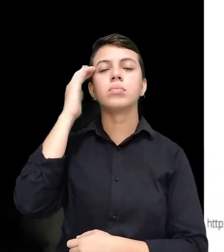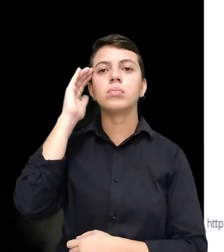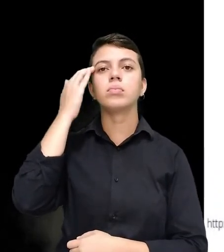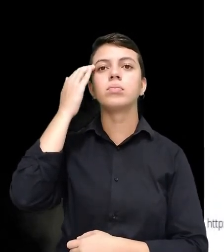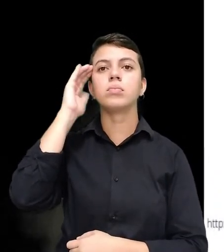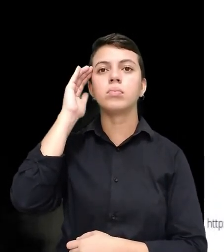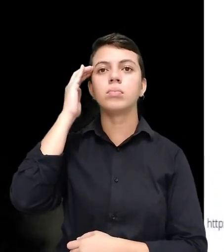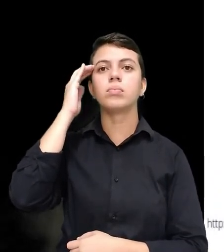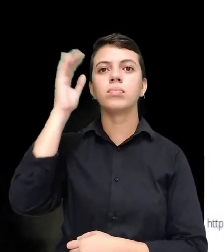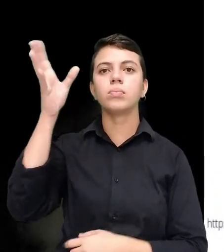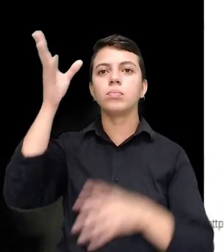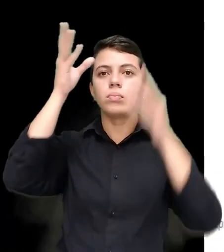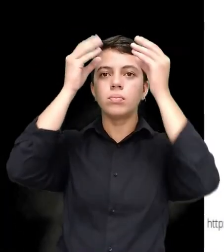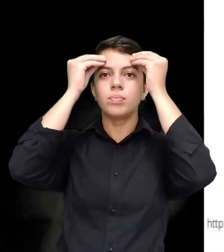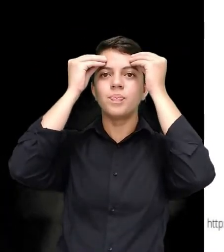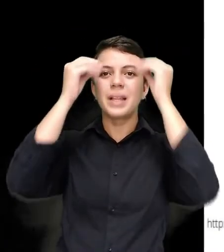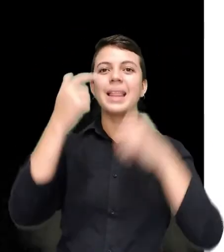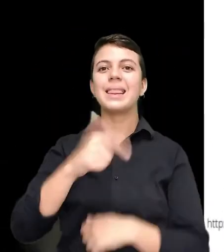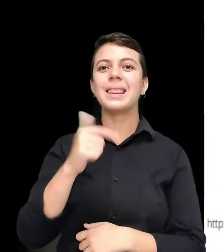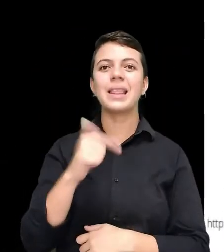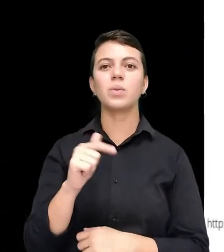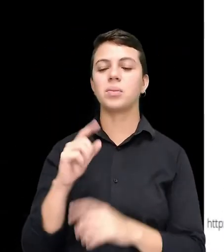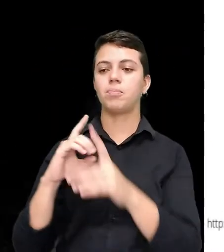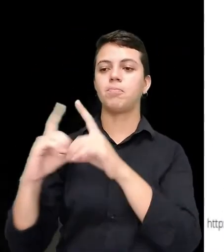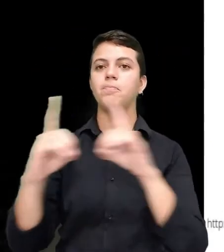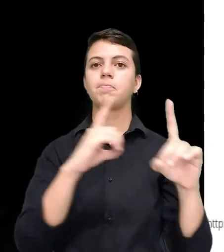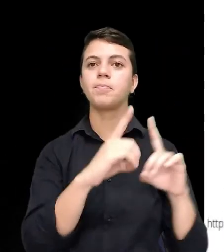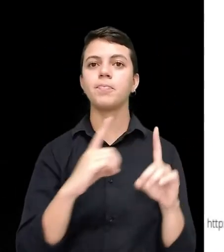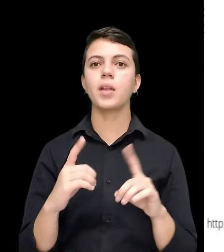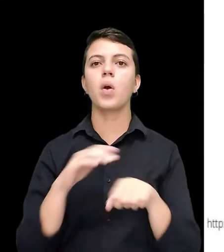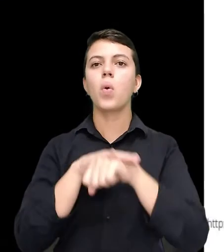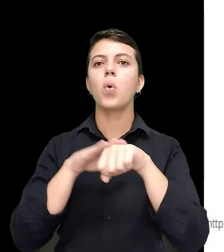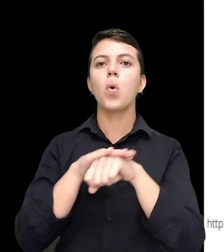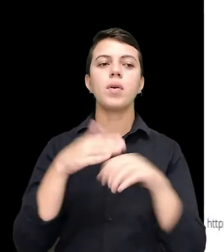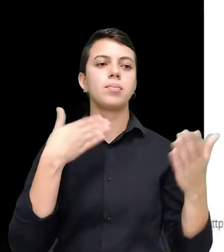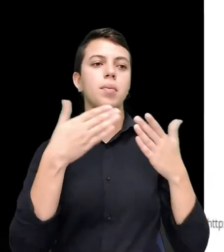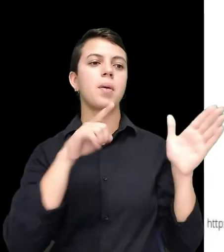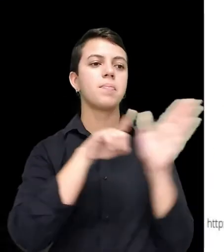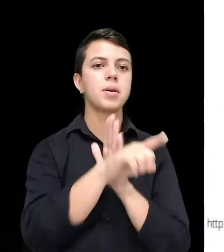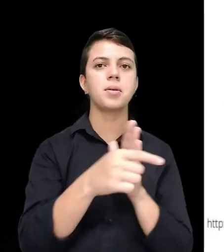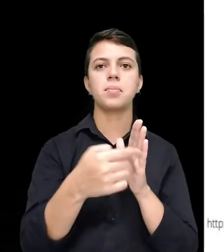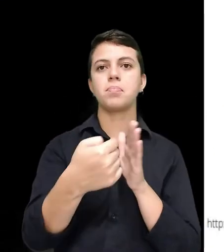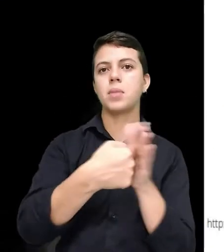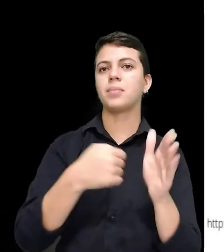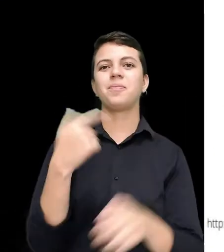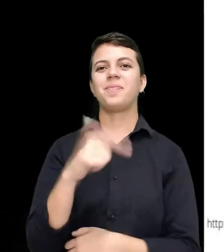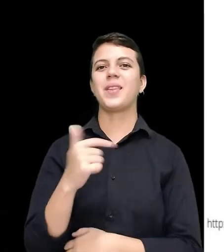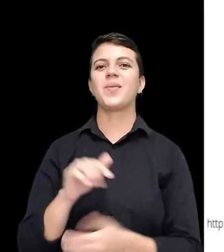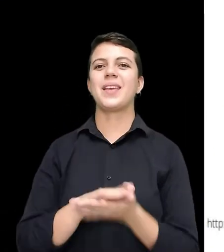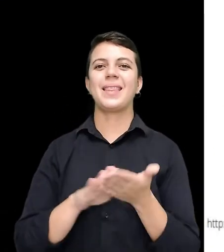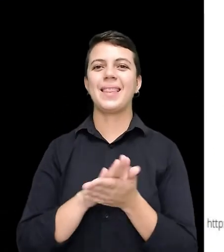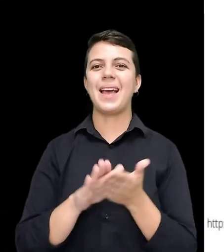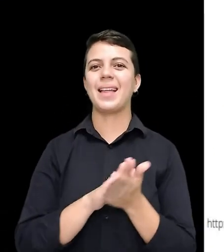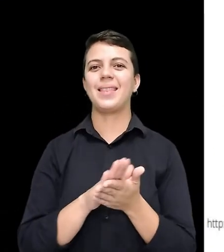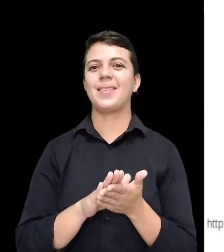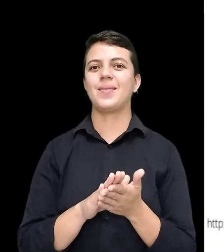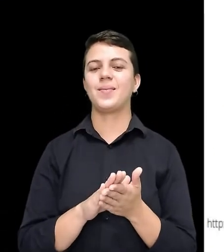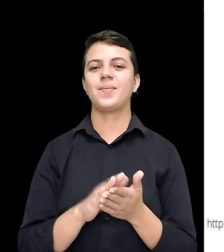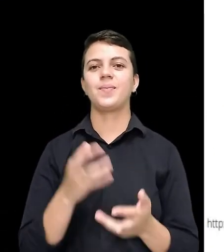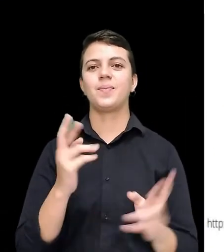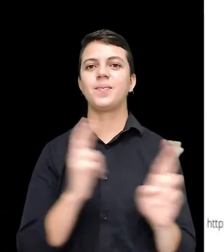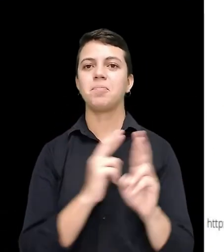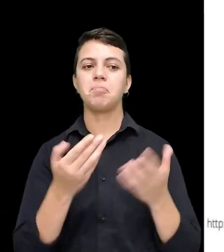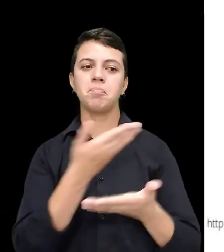né, sem um diálogo, sem uma contraposição aí de problematização